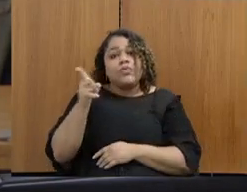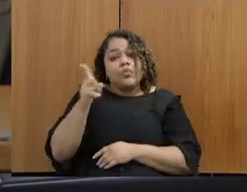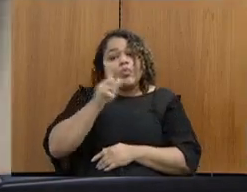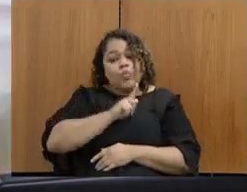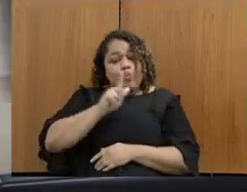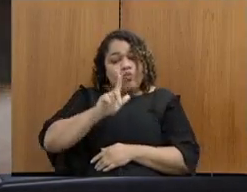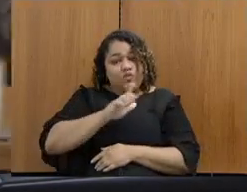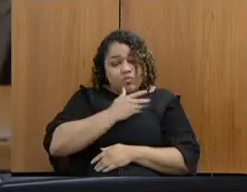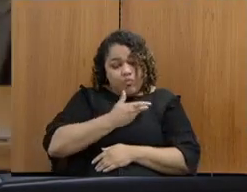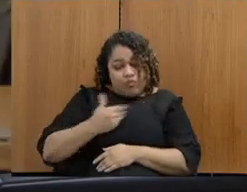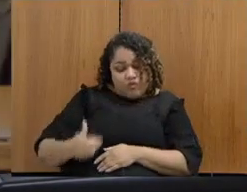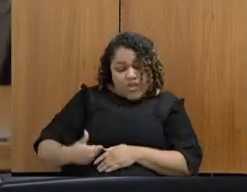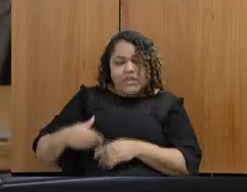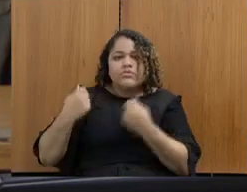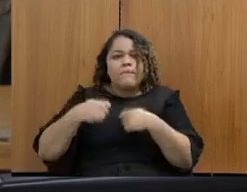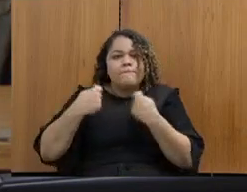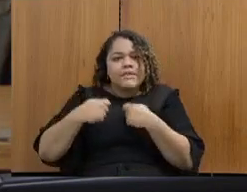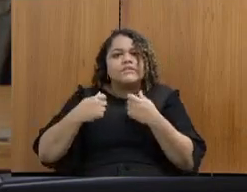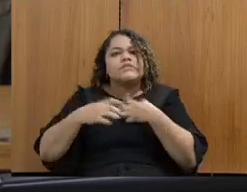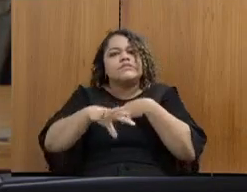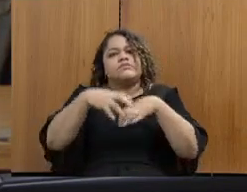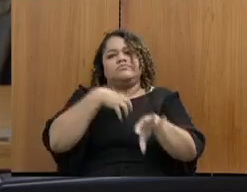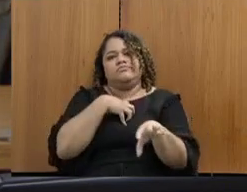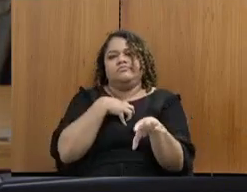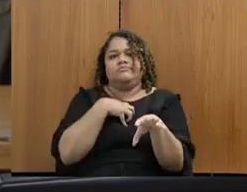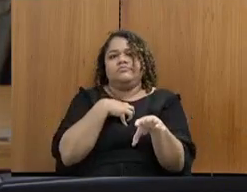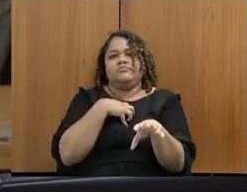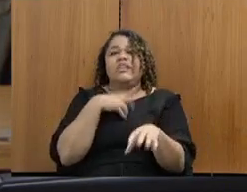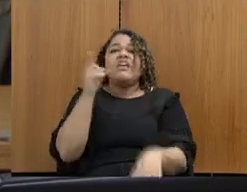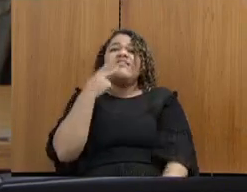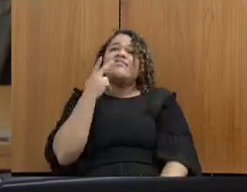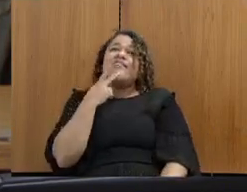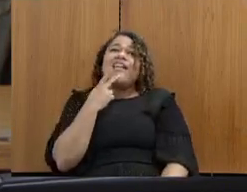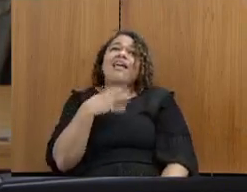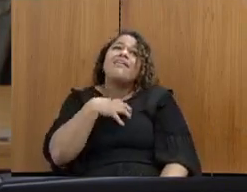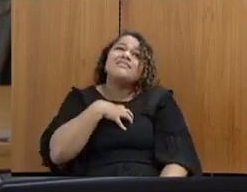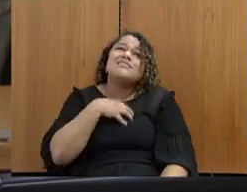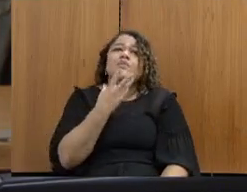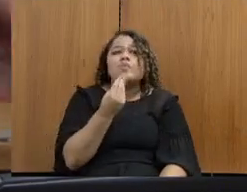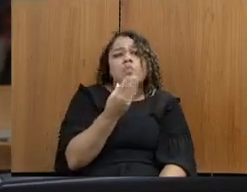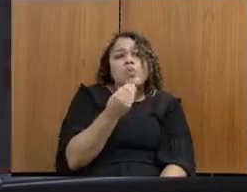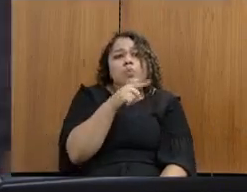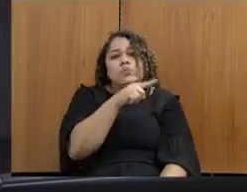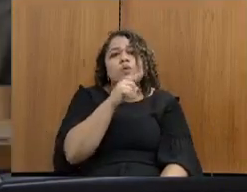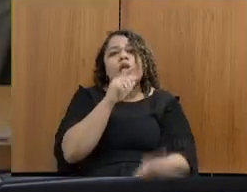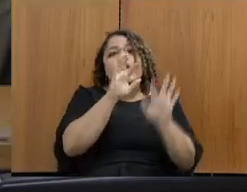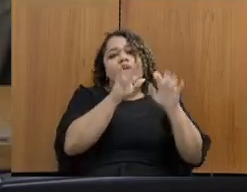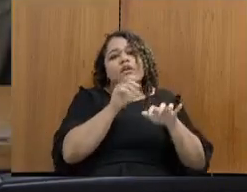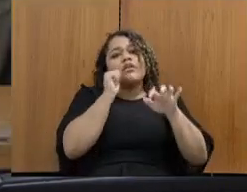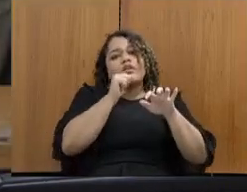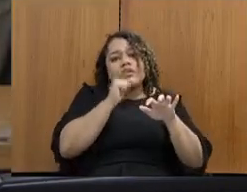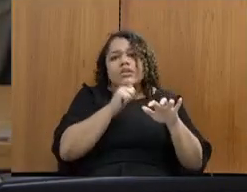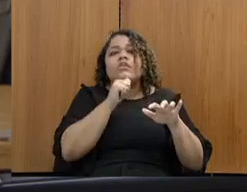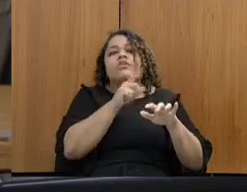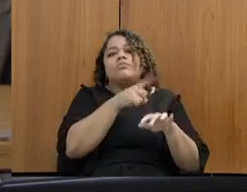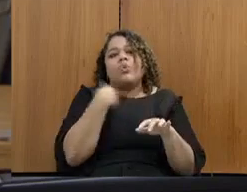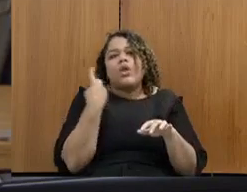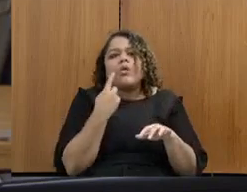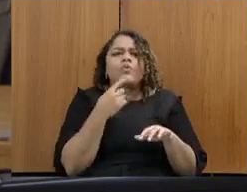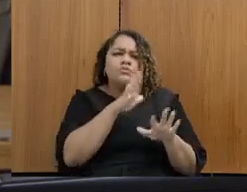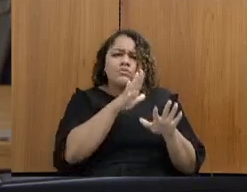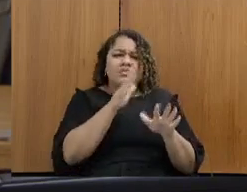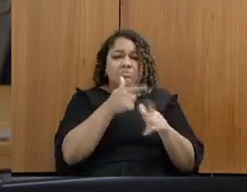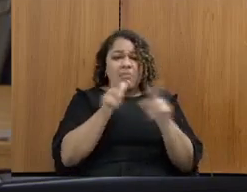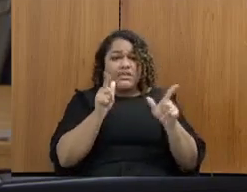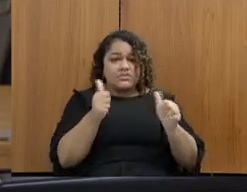estar sensível dizer que lamenta a morte da escrivan Mas sendo omisso chama cofin